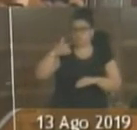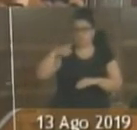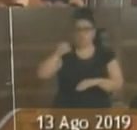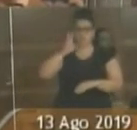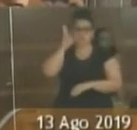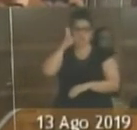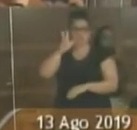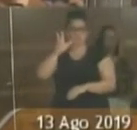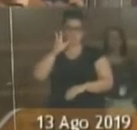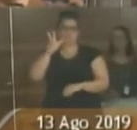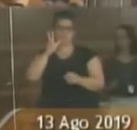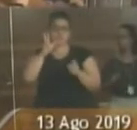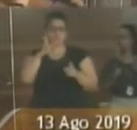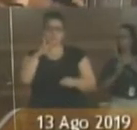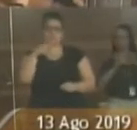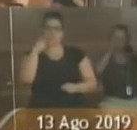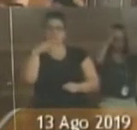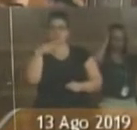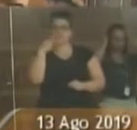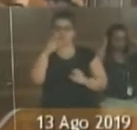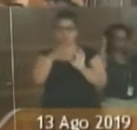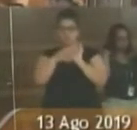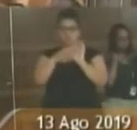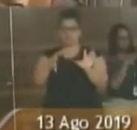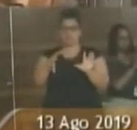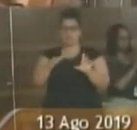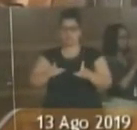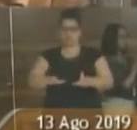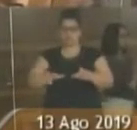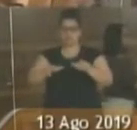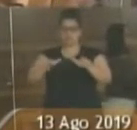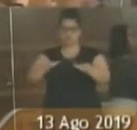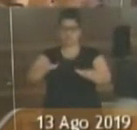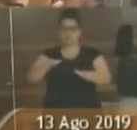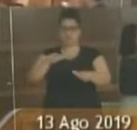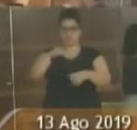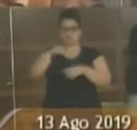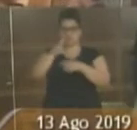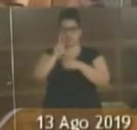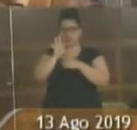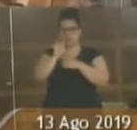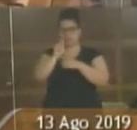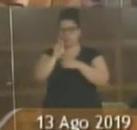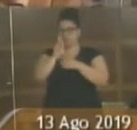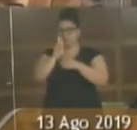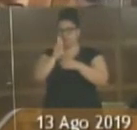vereadora Luciana Valverde, que dispõe sobre a concessão de títulos de utilidade pública para o Instituto Mutaro.